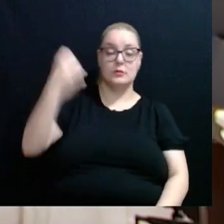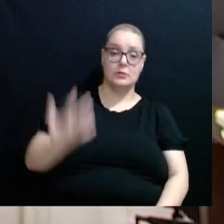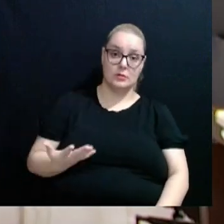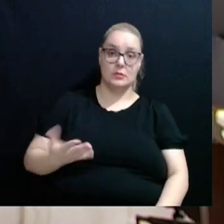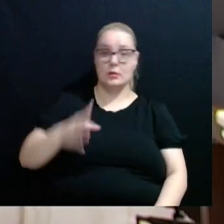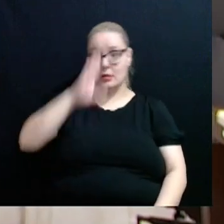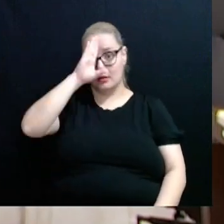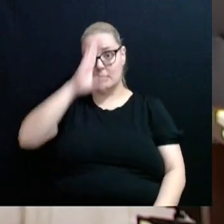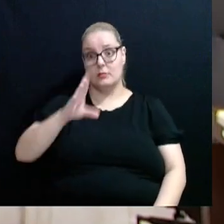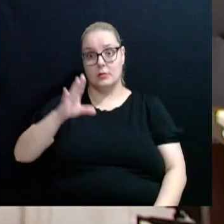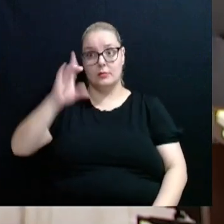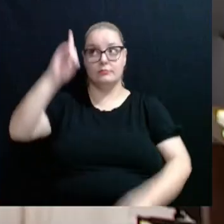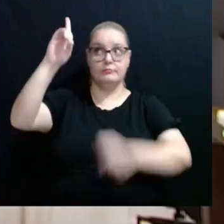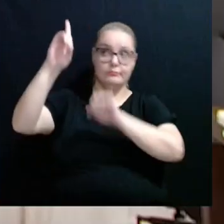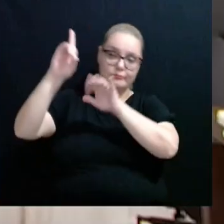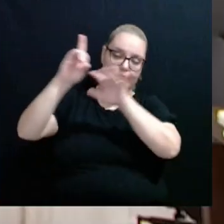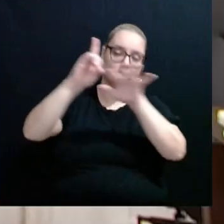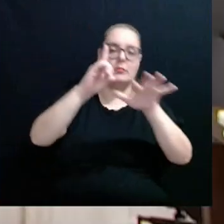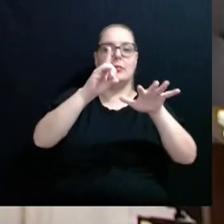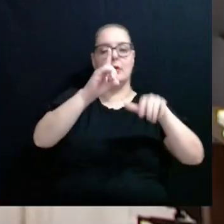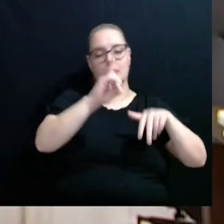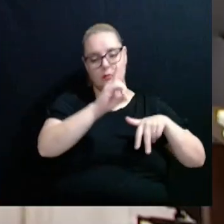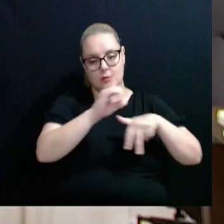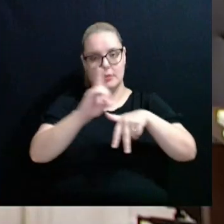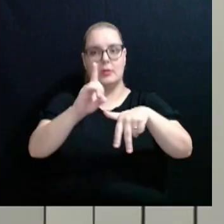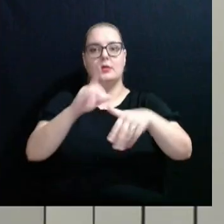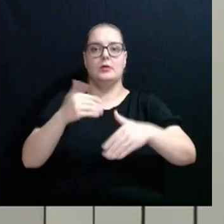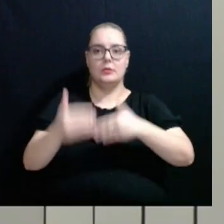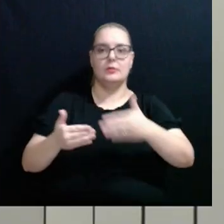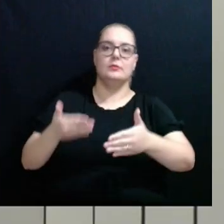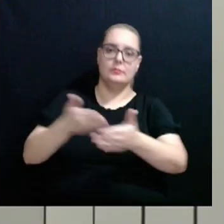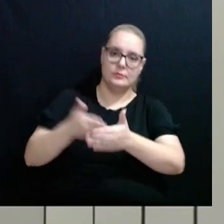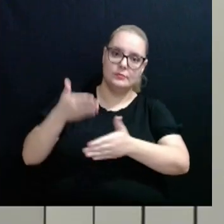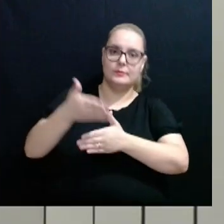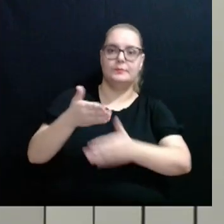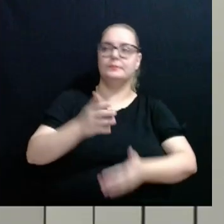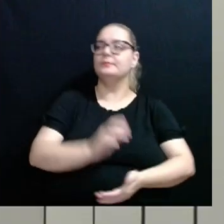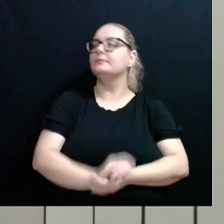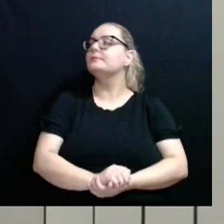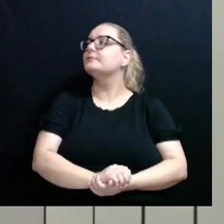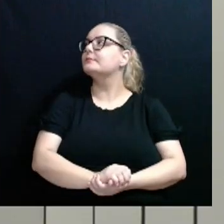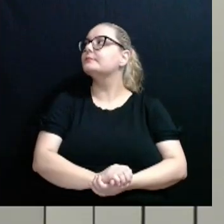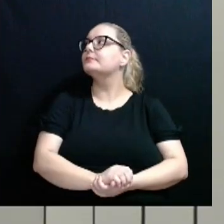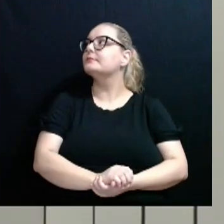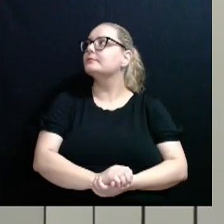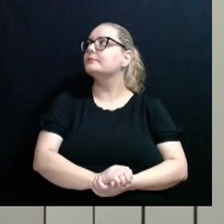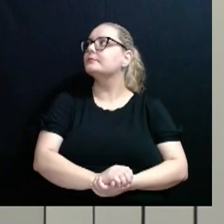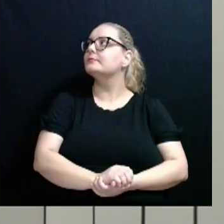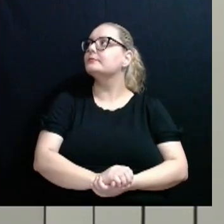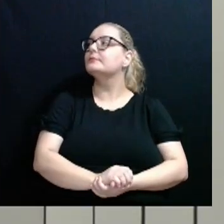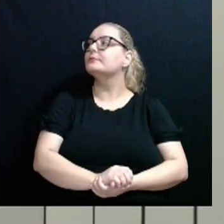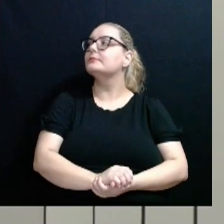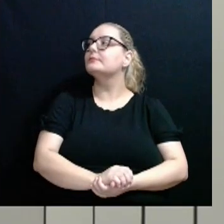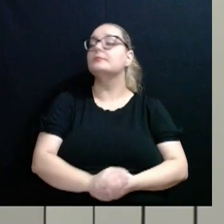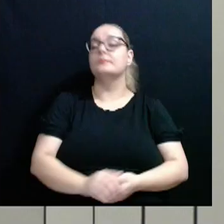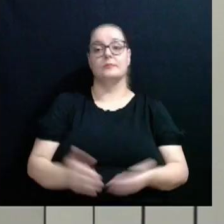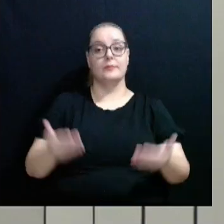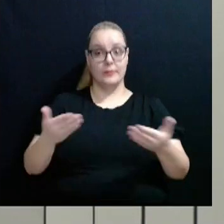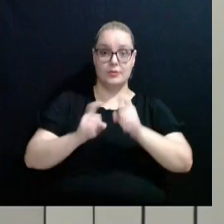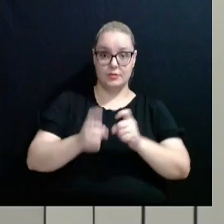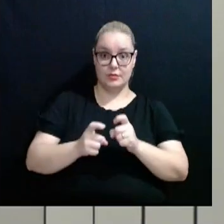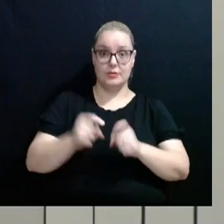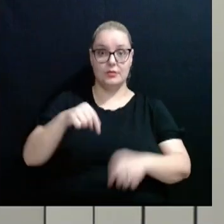Deus iluminando, nós vamos transpondo os obstáculos. E hoje é dia de sessão aqui na Câmara Municipal